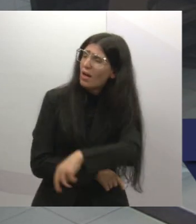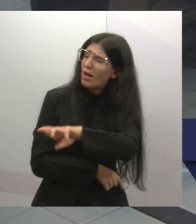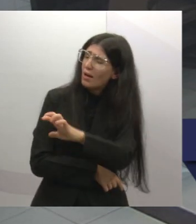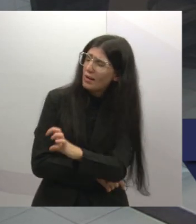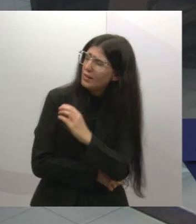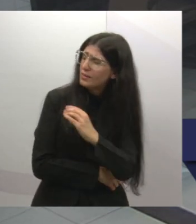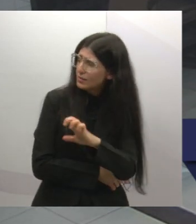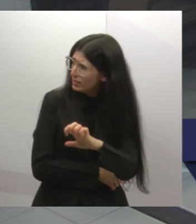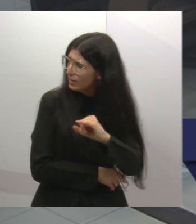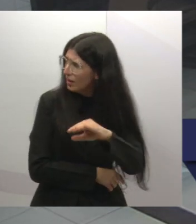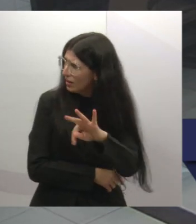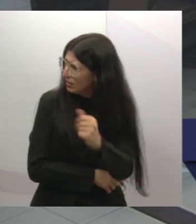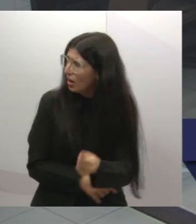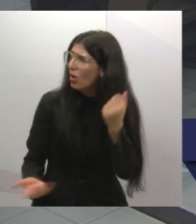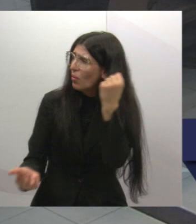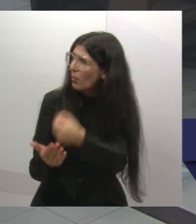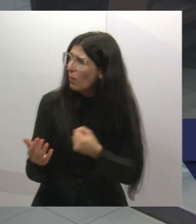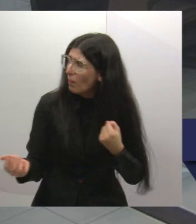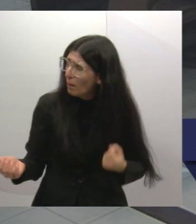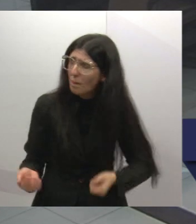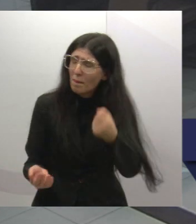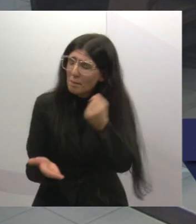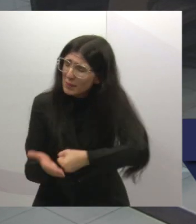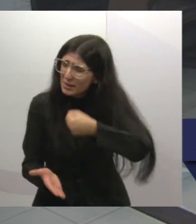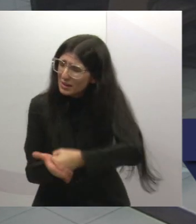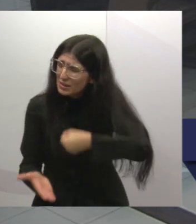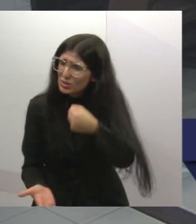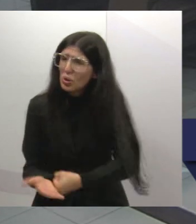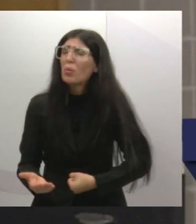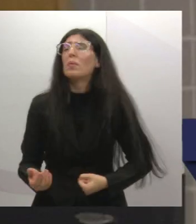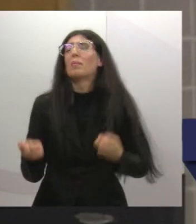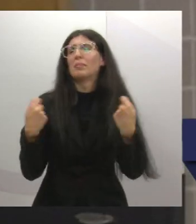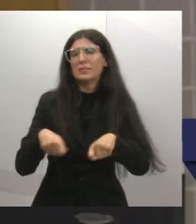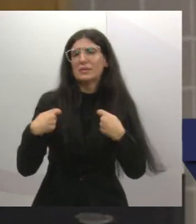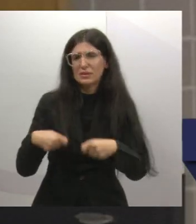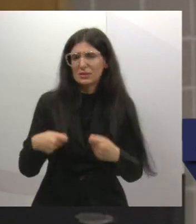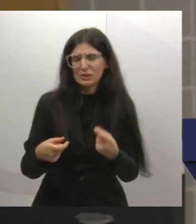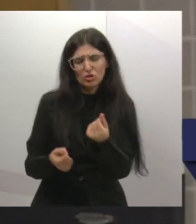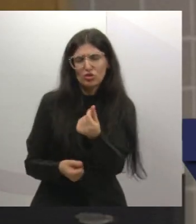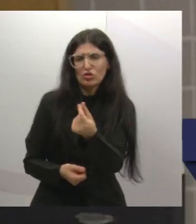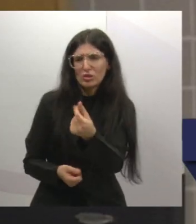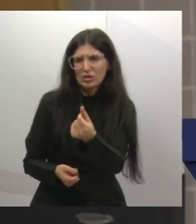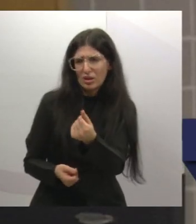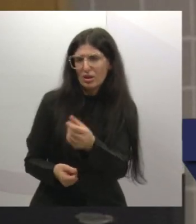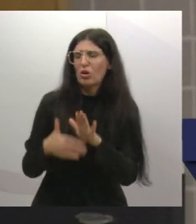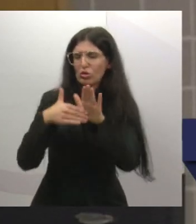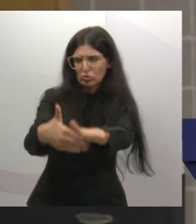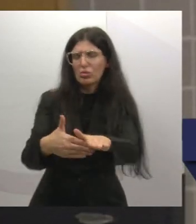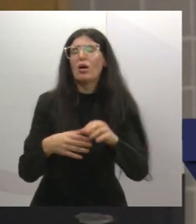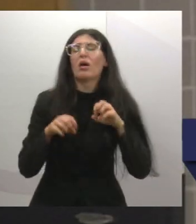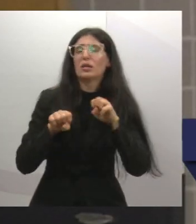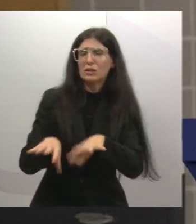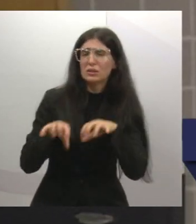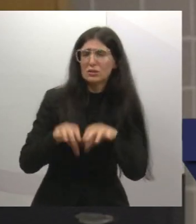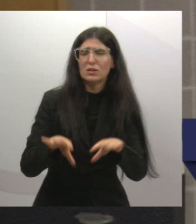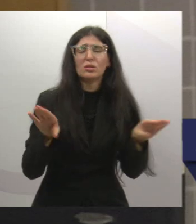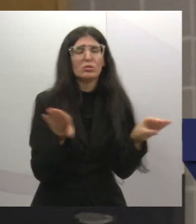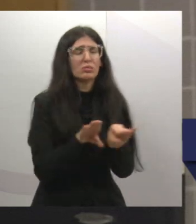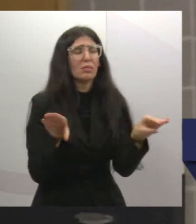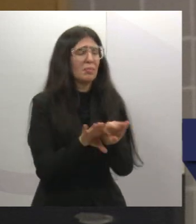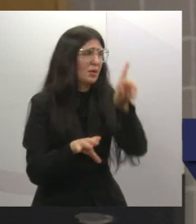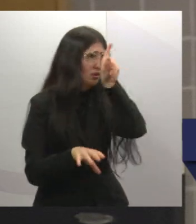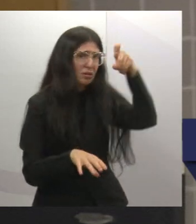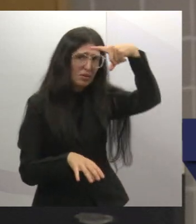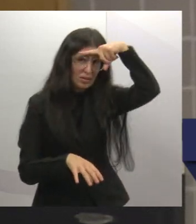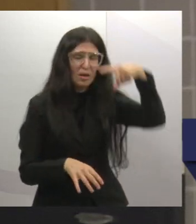são obrigatórias à aplicação. Tanto para a saúde quanto para a educação, usa o mesmo indicador.